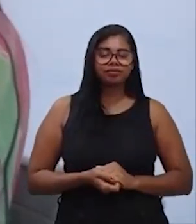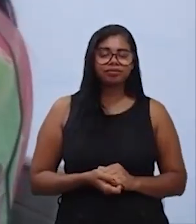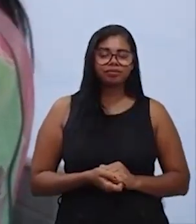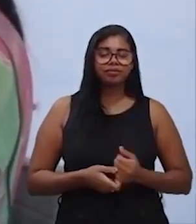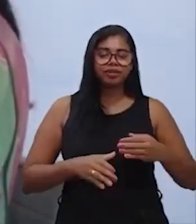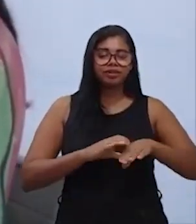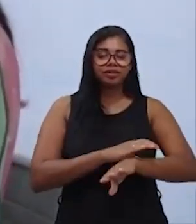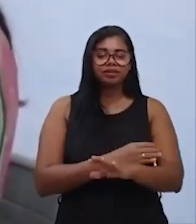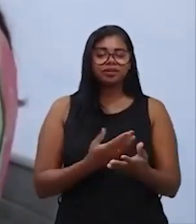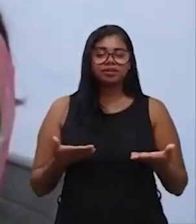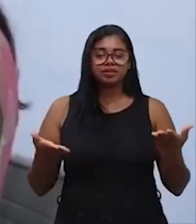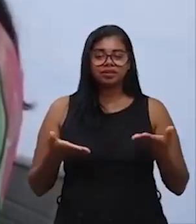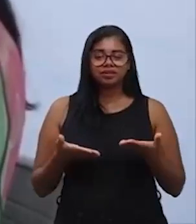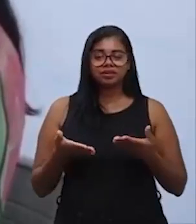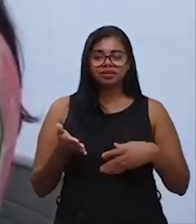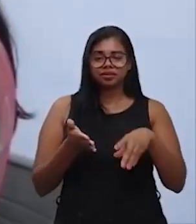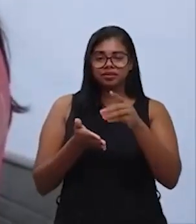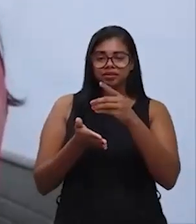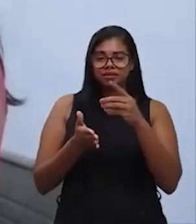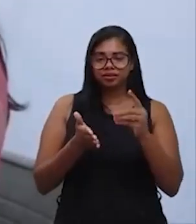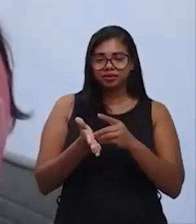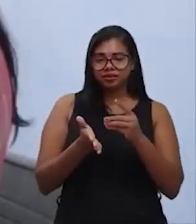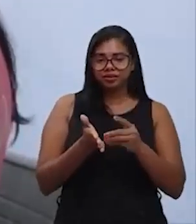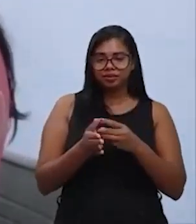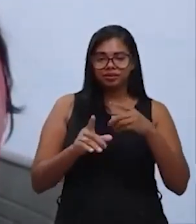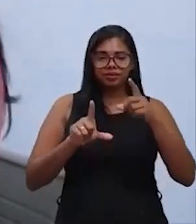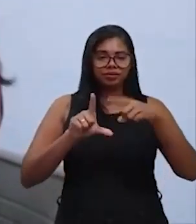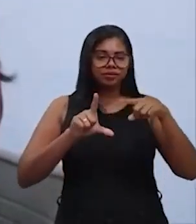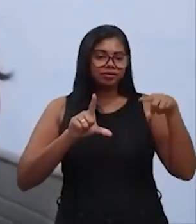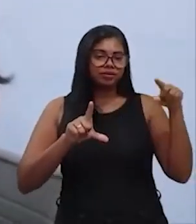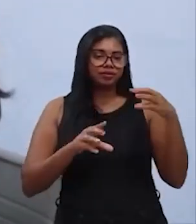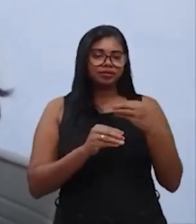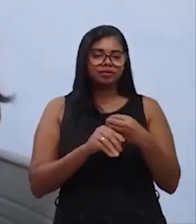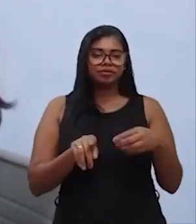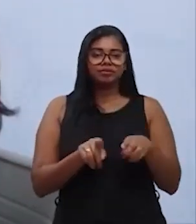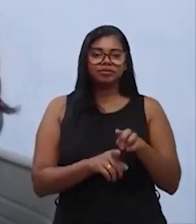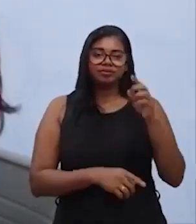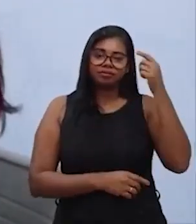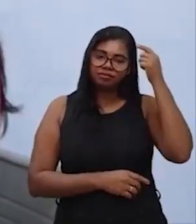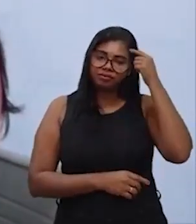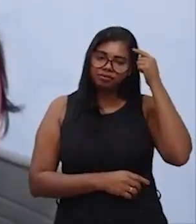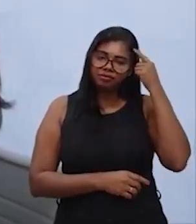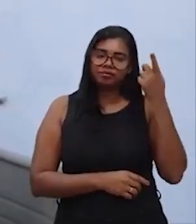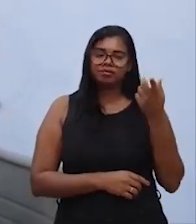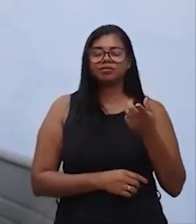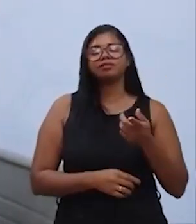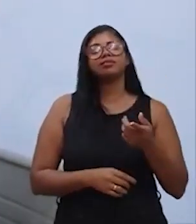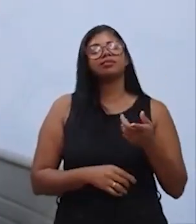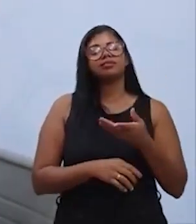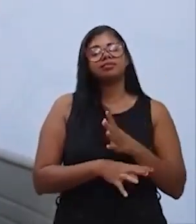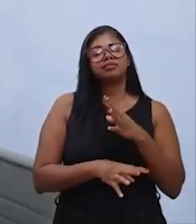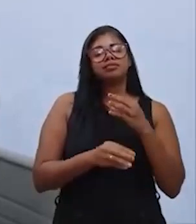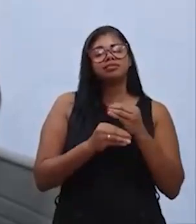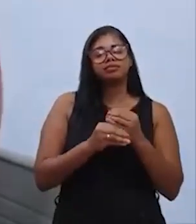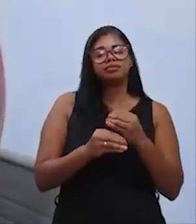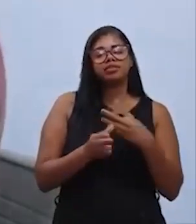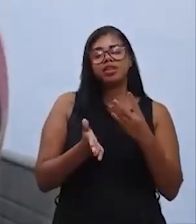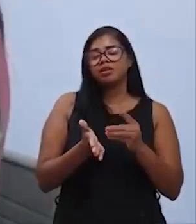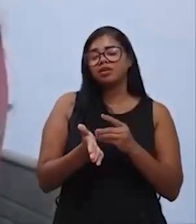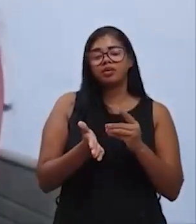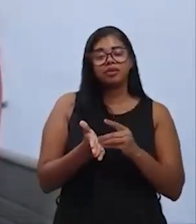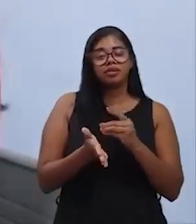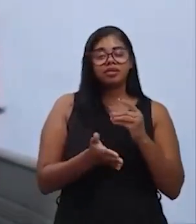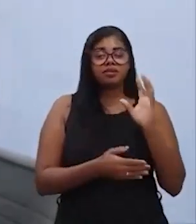muito acostumado com o design gráfico, ele sendo pensado de uma forma muito pragmática, ou seja, design é